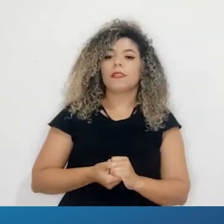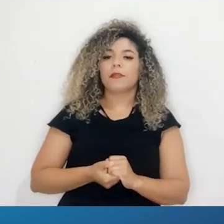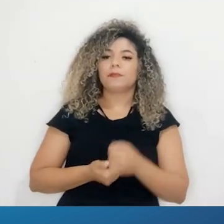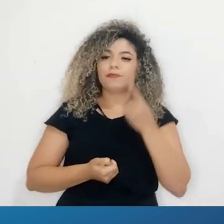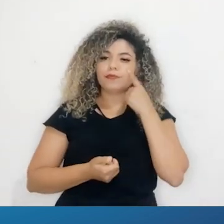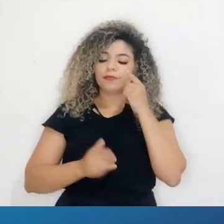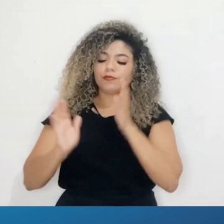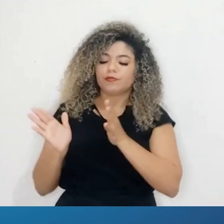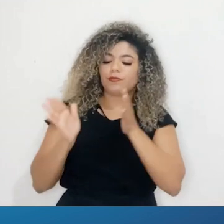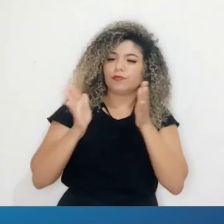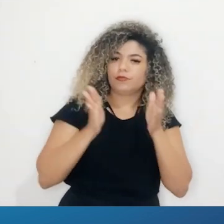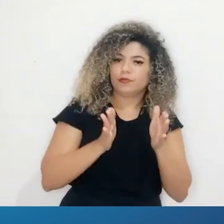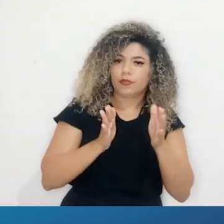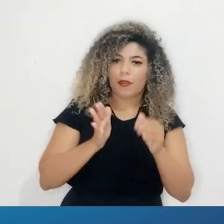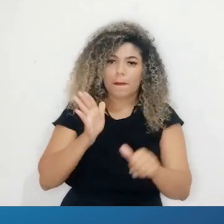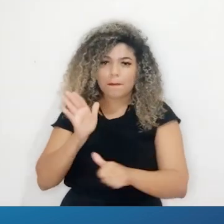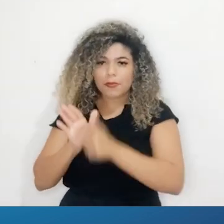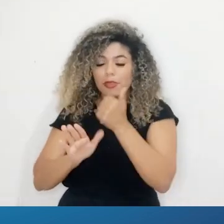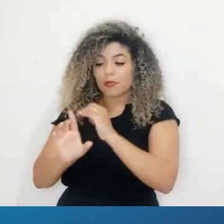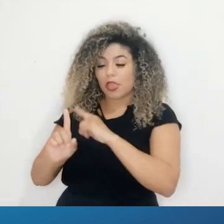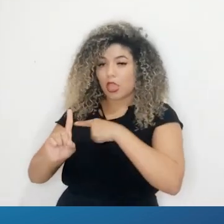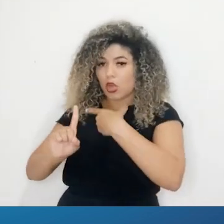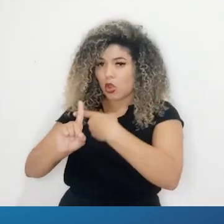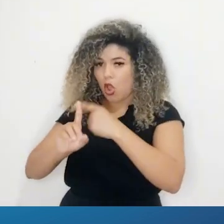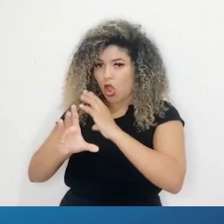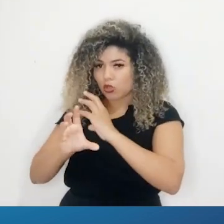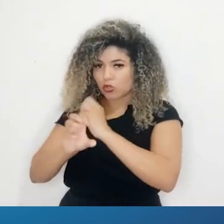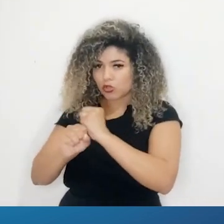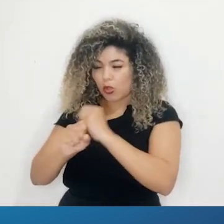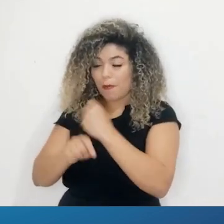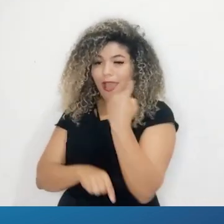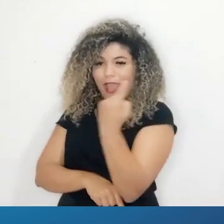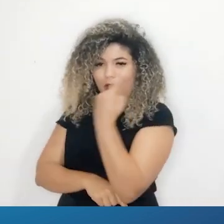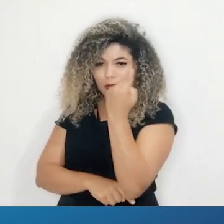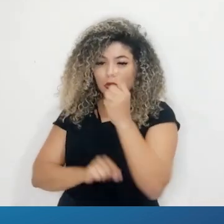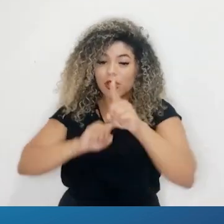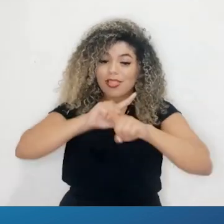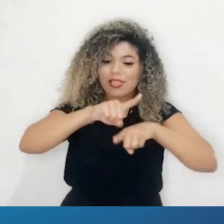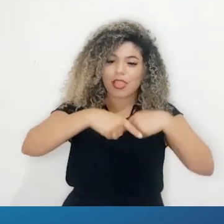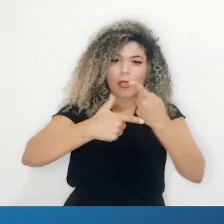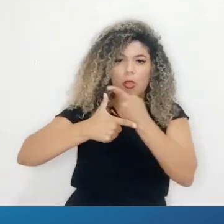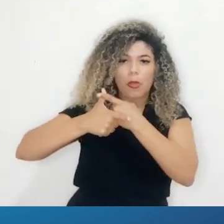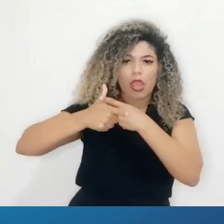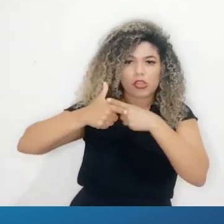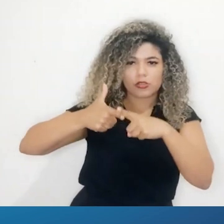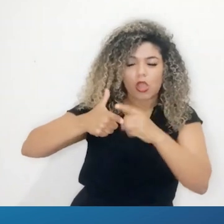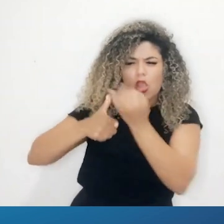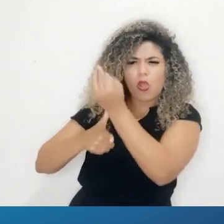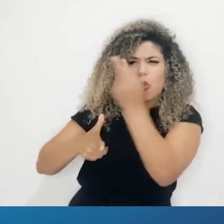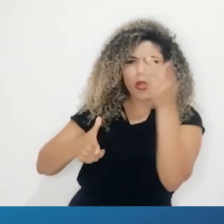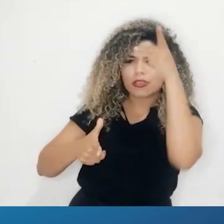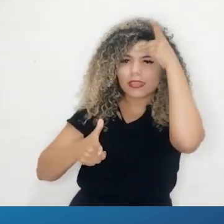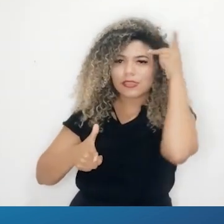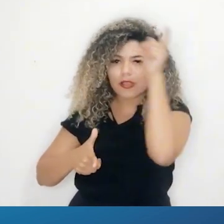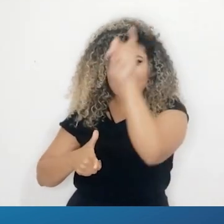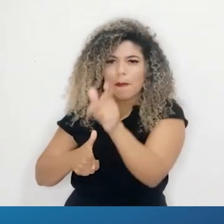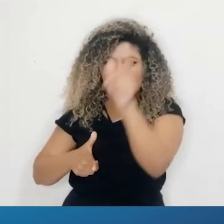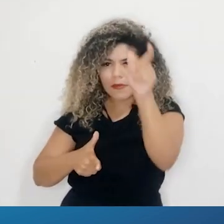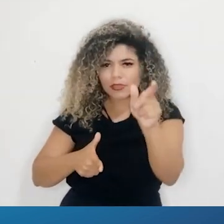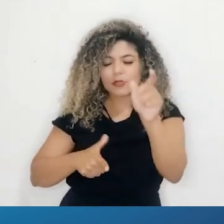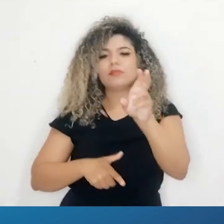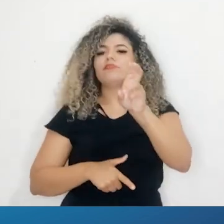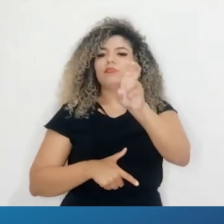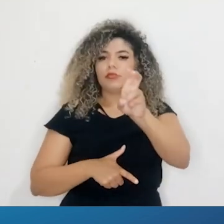passo a passo efetuamos a soma de todas as alturas e dividimos pela quantidade de elementos pela quantidade de